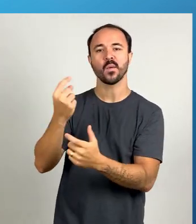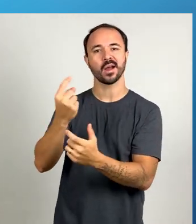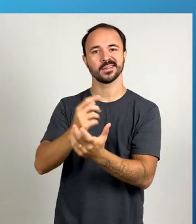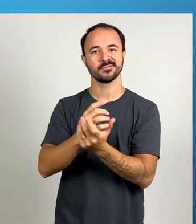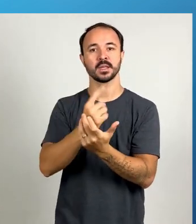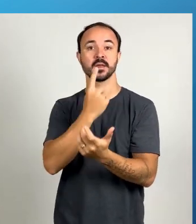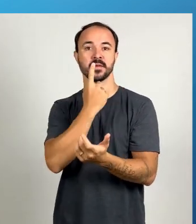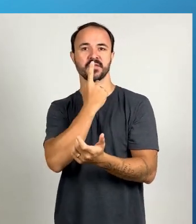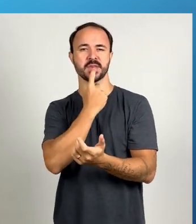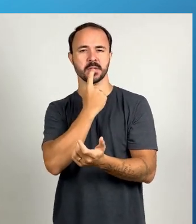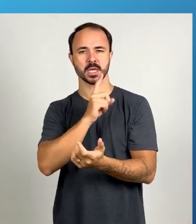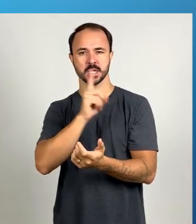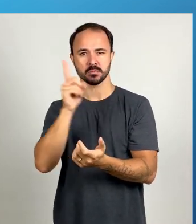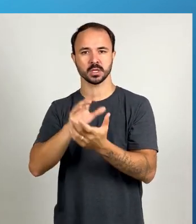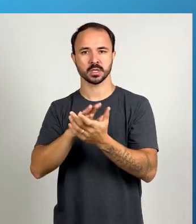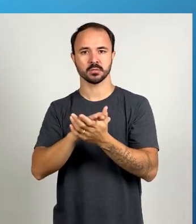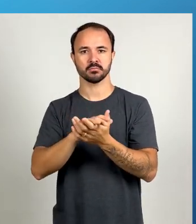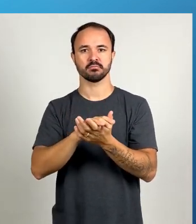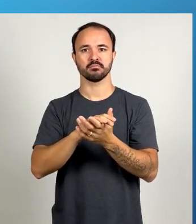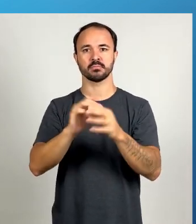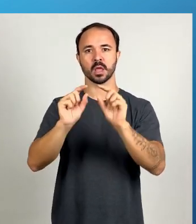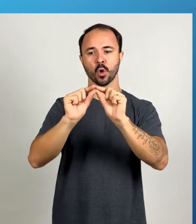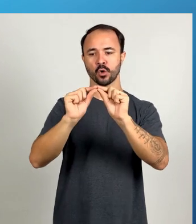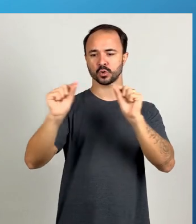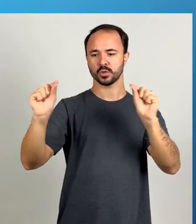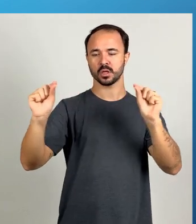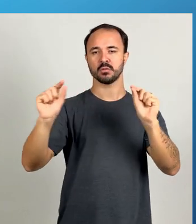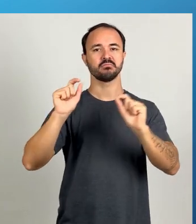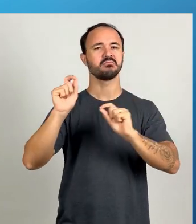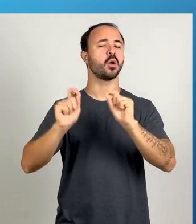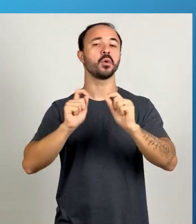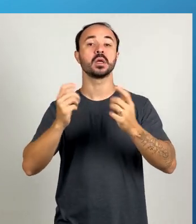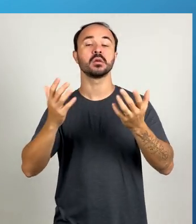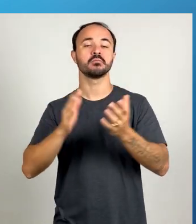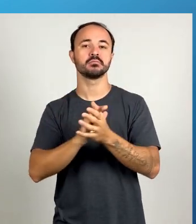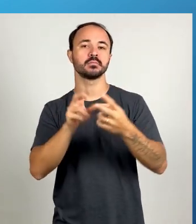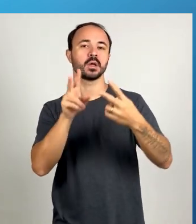de vermelho na horizontal é a latitude ou a longitude?